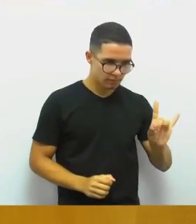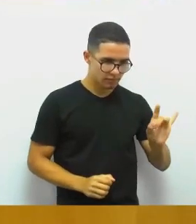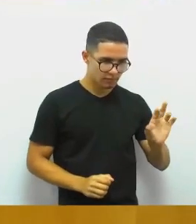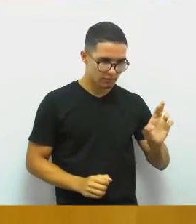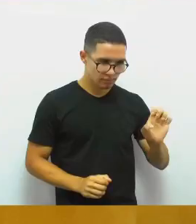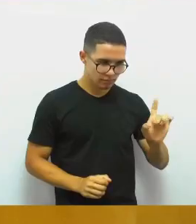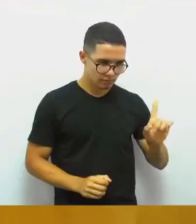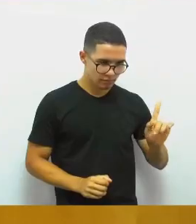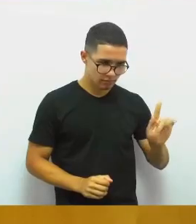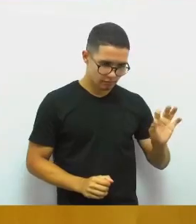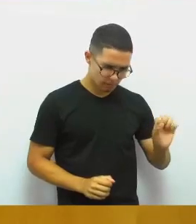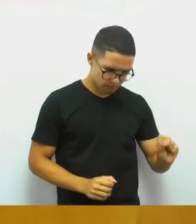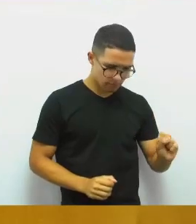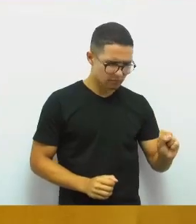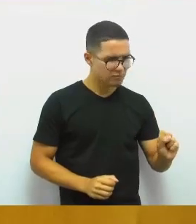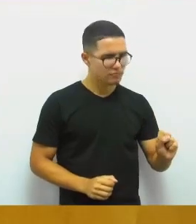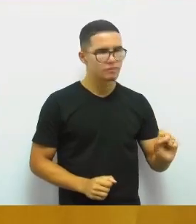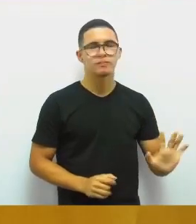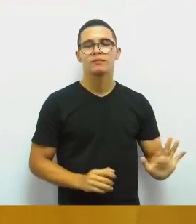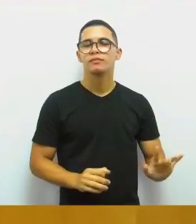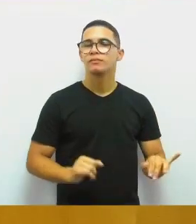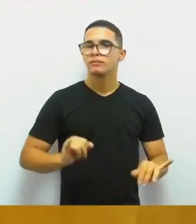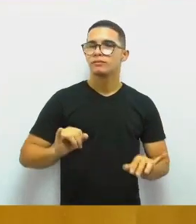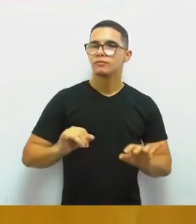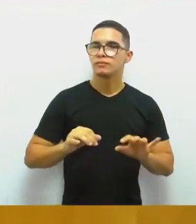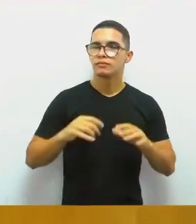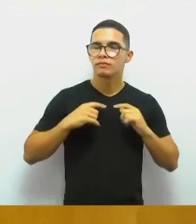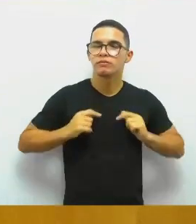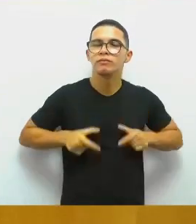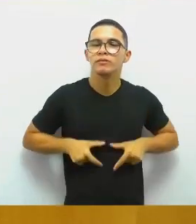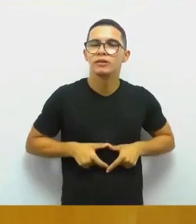da medalha honorífica mérito Lopes